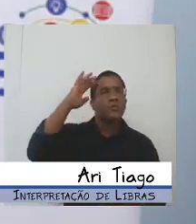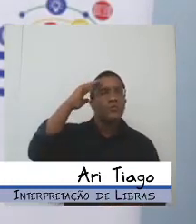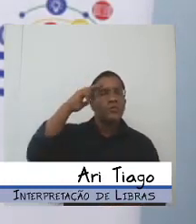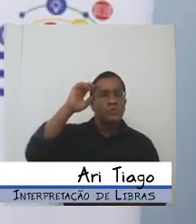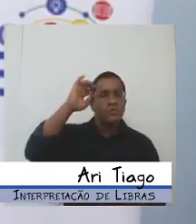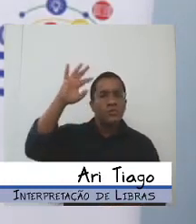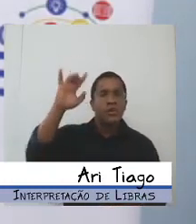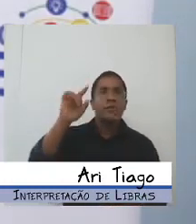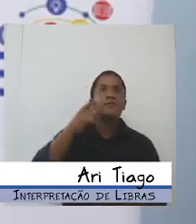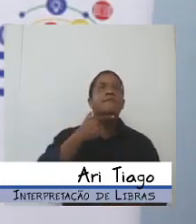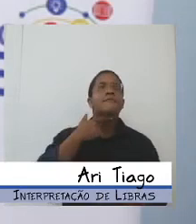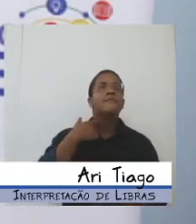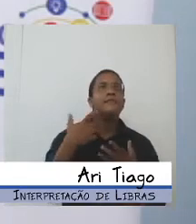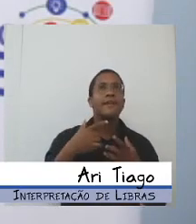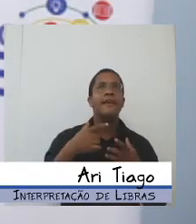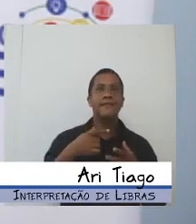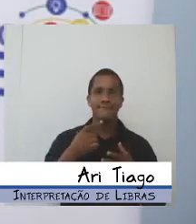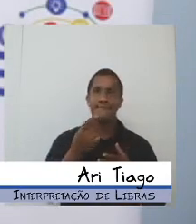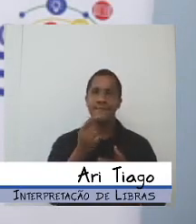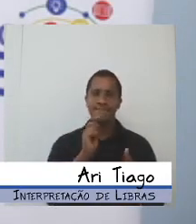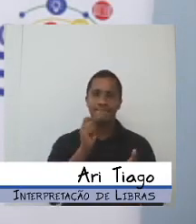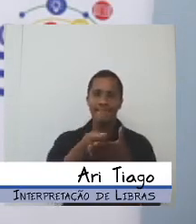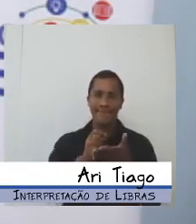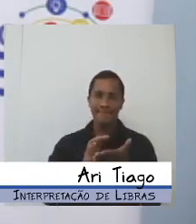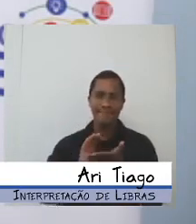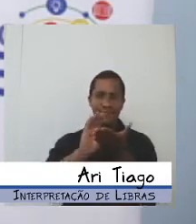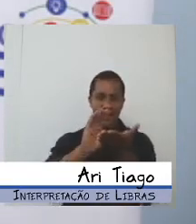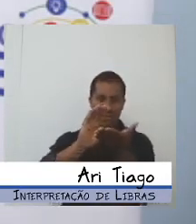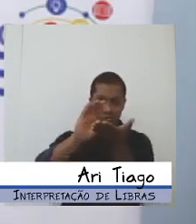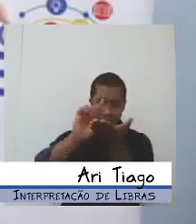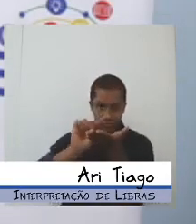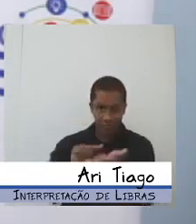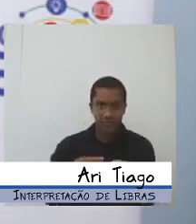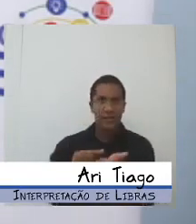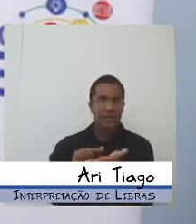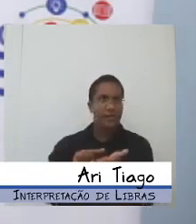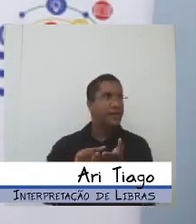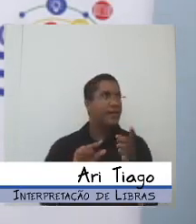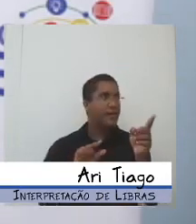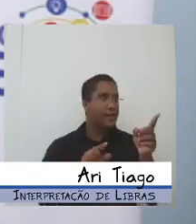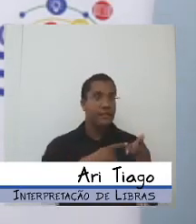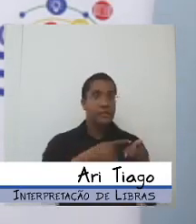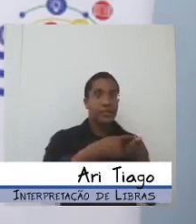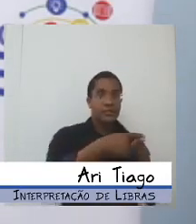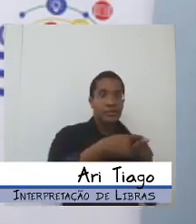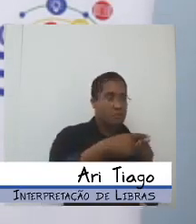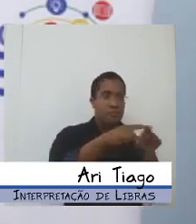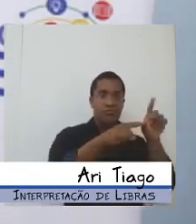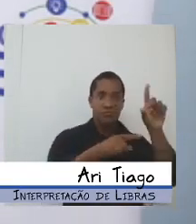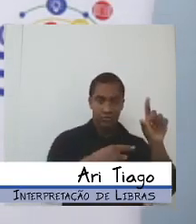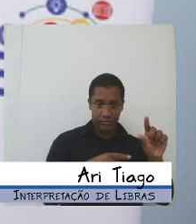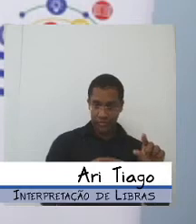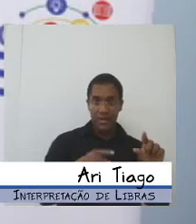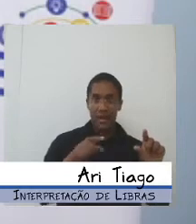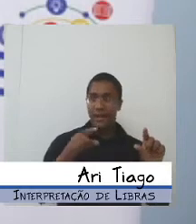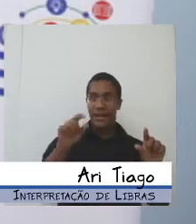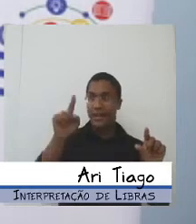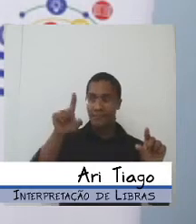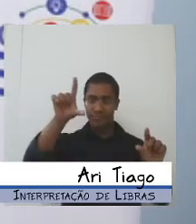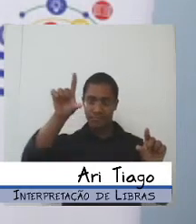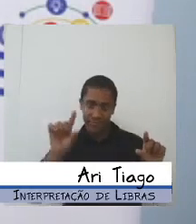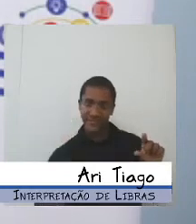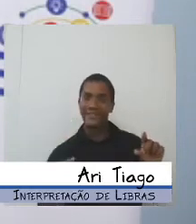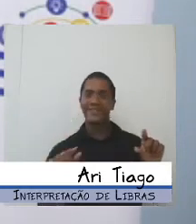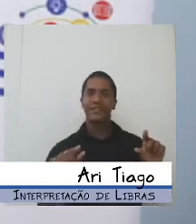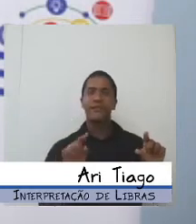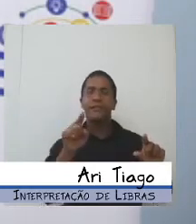um dia terem uma tarifa reduzida, né, menor do que a dos ingleses. De maneira que no futuro, quando o Brasil se tornar